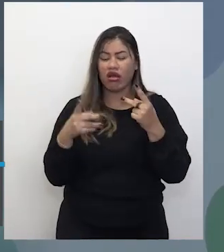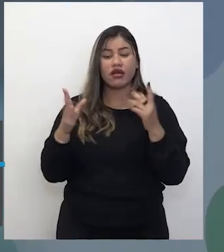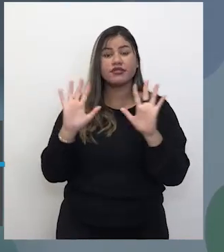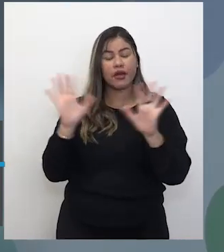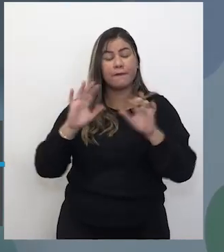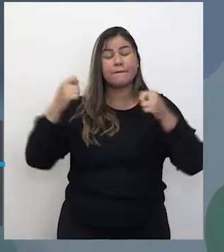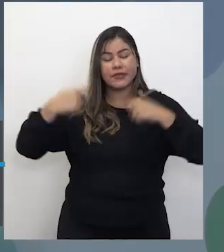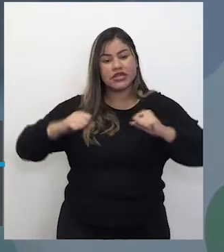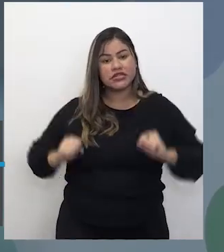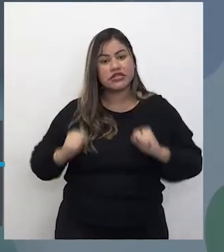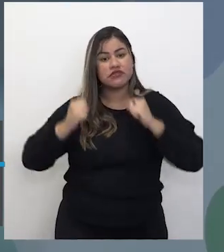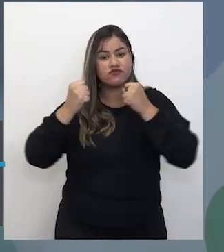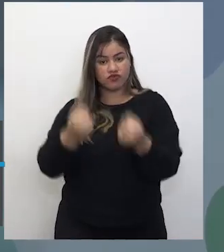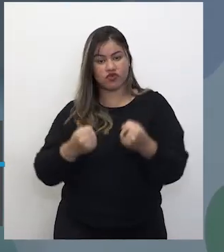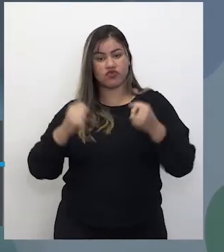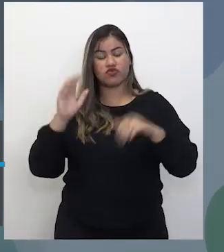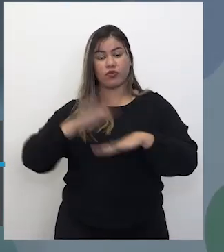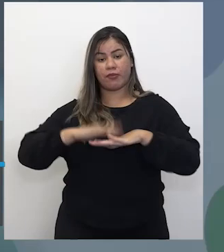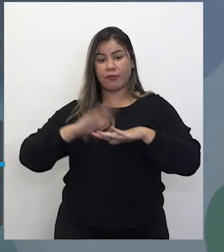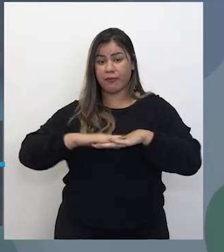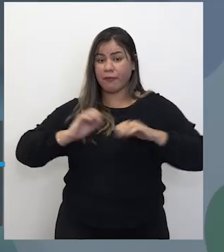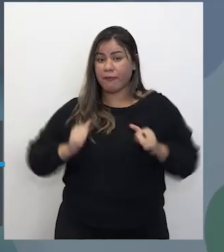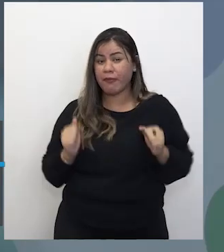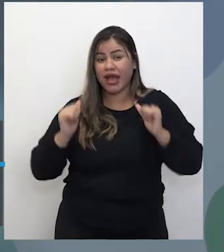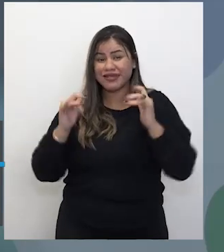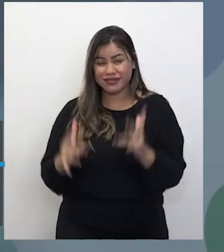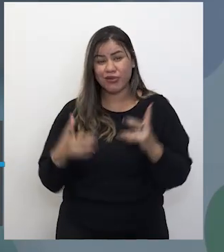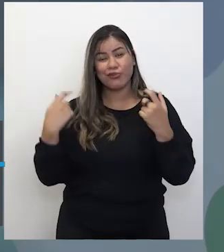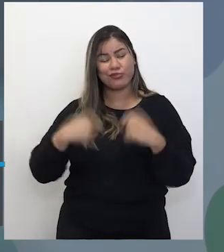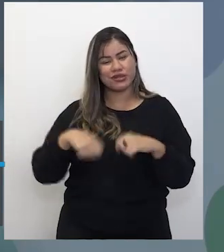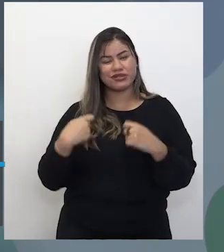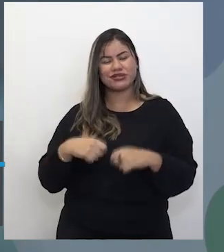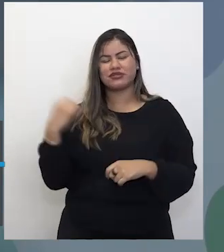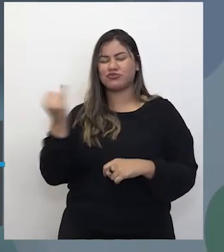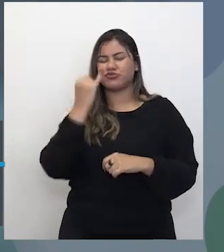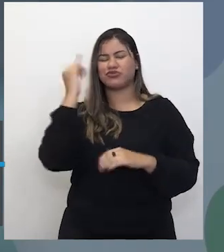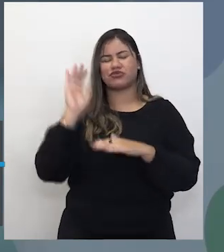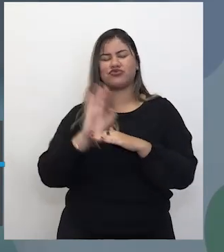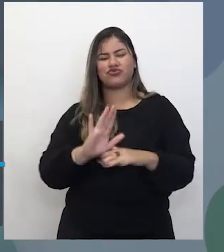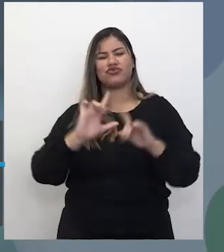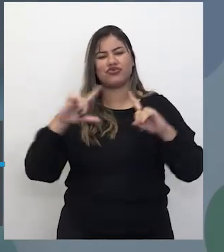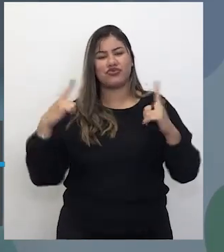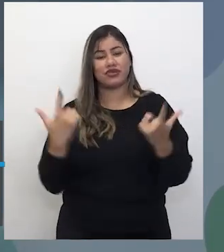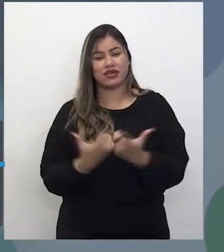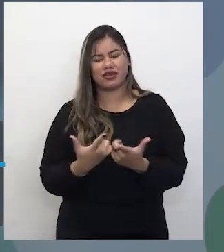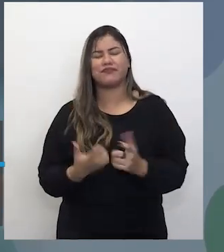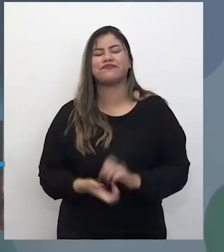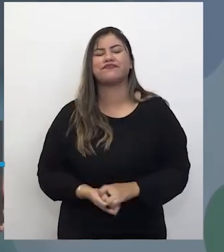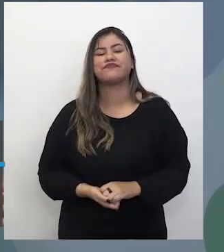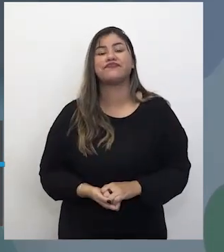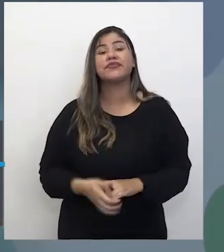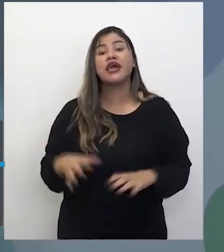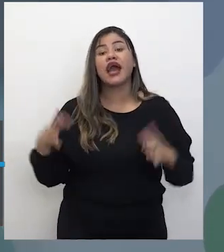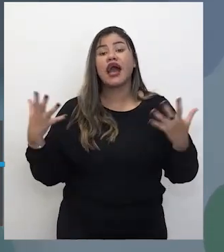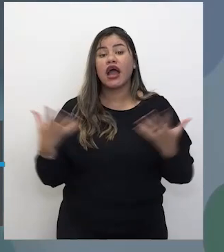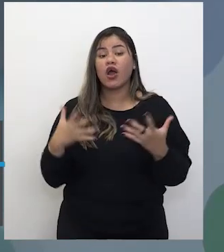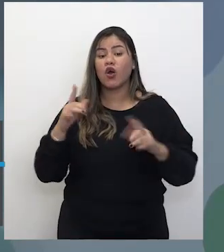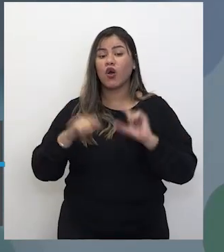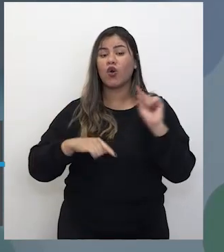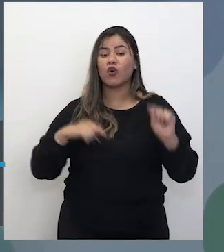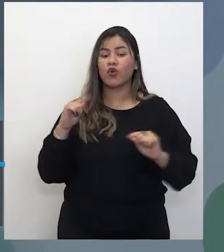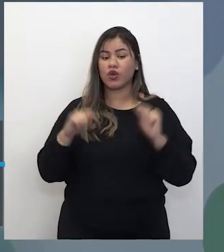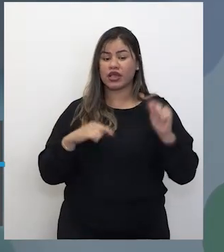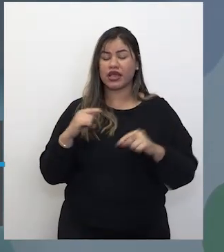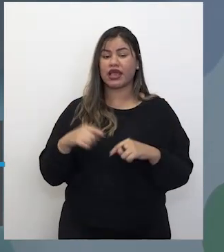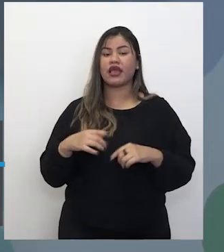o Grêmio, como a professora falou, é essencial para que isso aconteça. Então, observem agora, vou falar para vocês sobre um vídeo que a gente